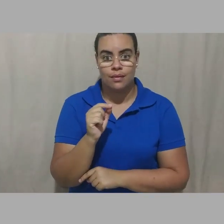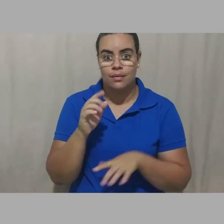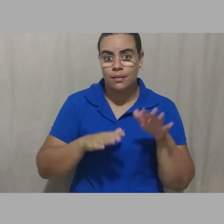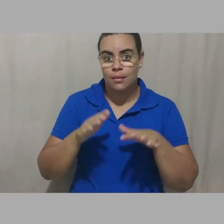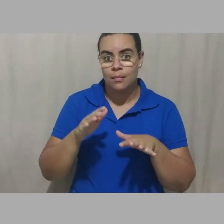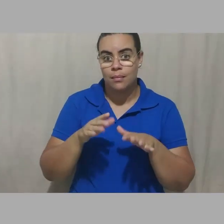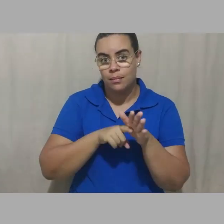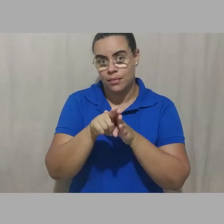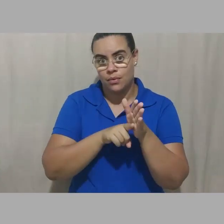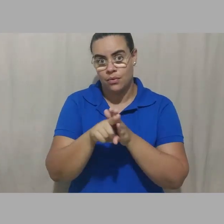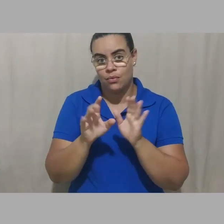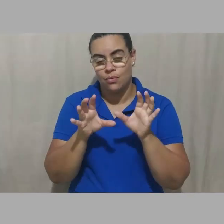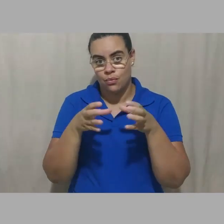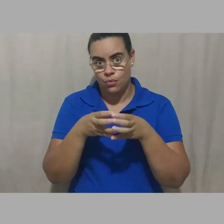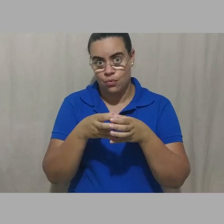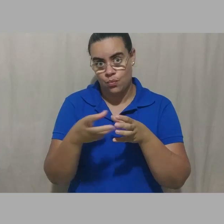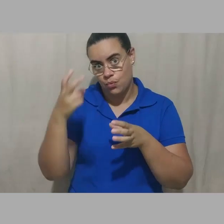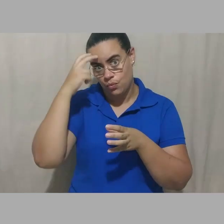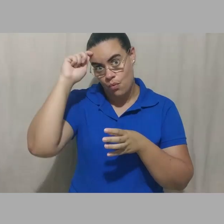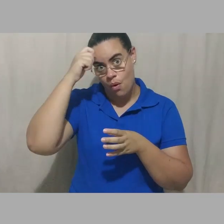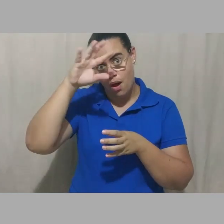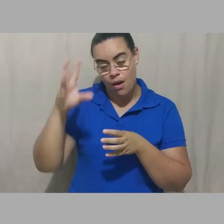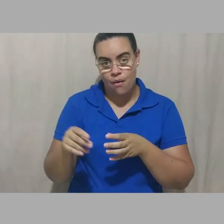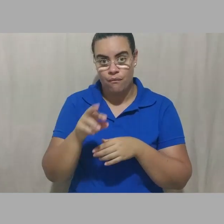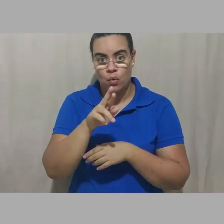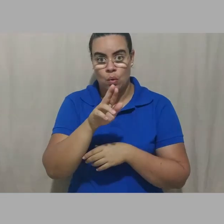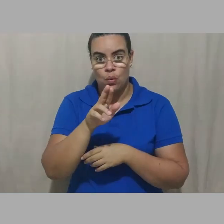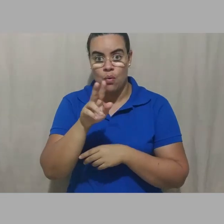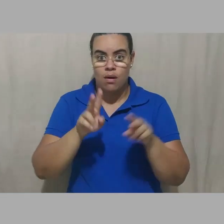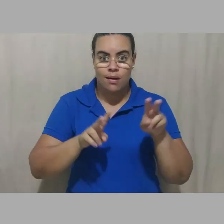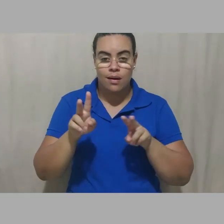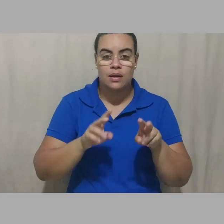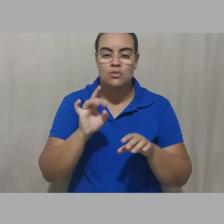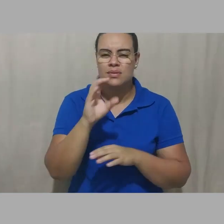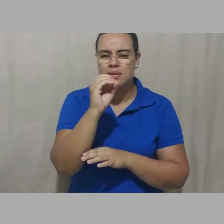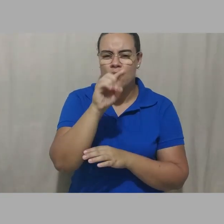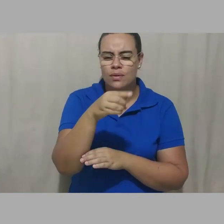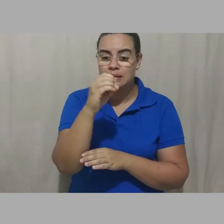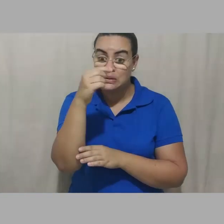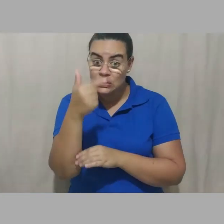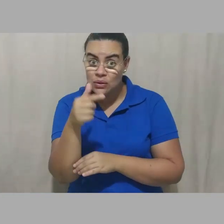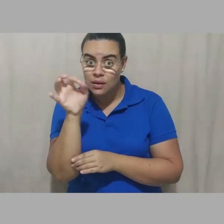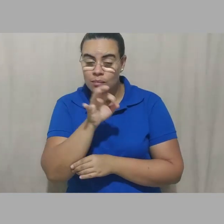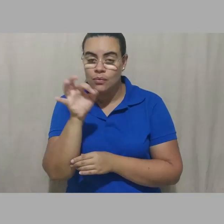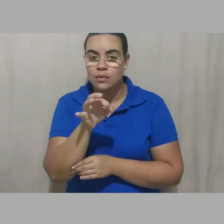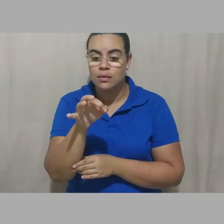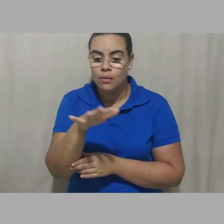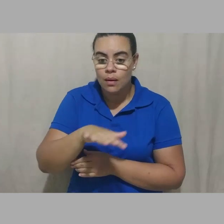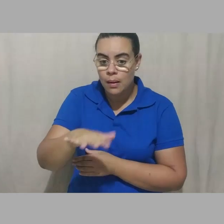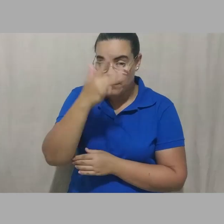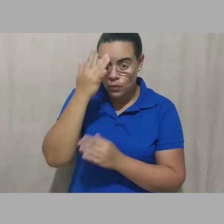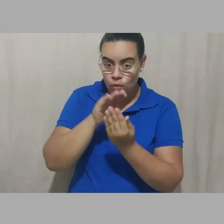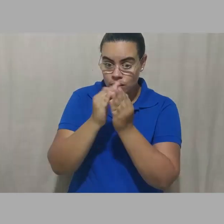que conforme a pesquisa do Grupo Cultural AfroReg, divulgada em 2019, só 0,02% das pessoas trans